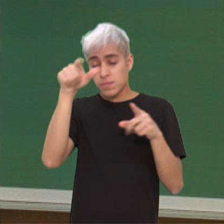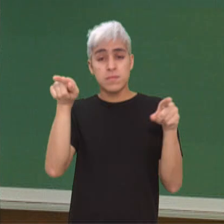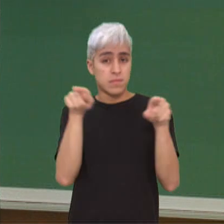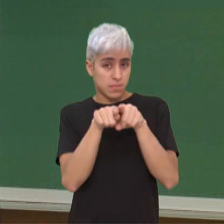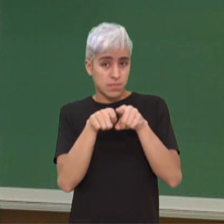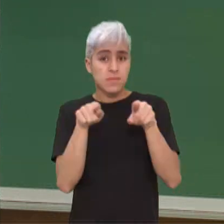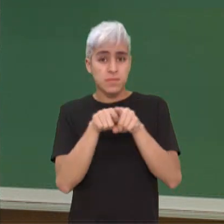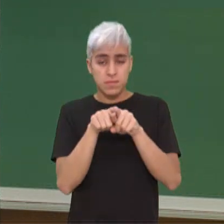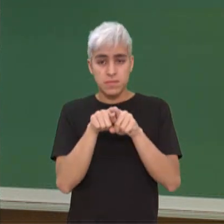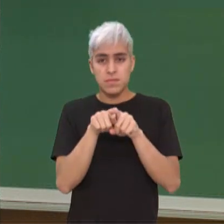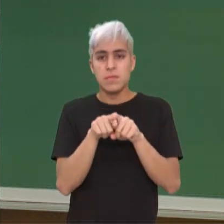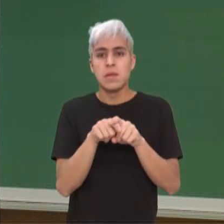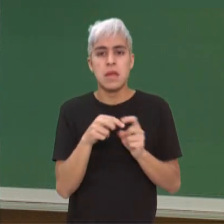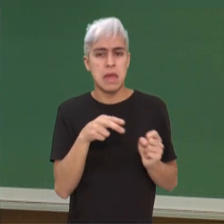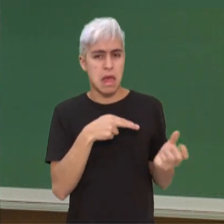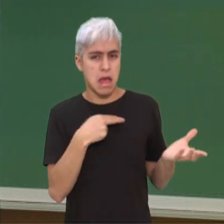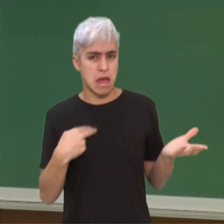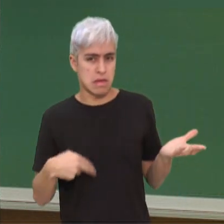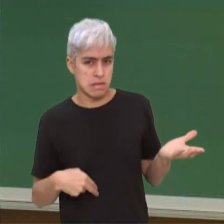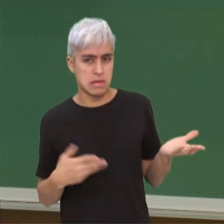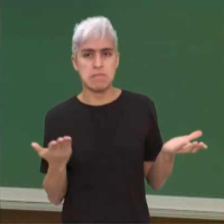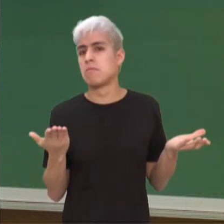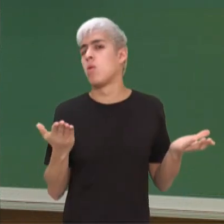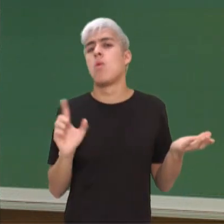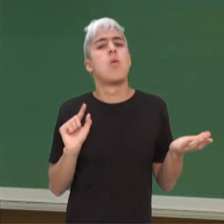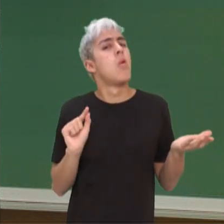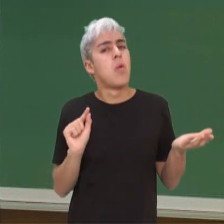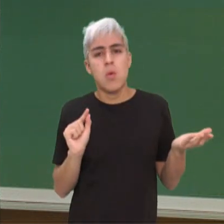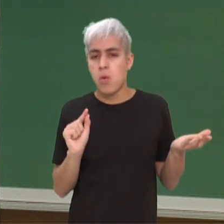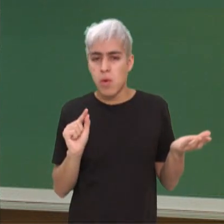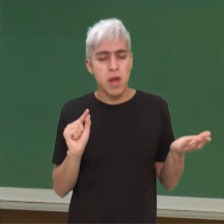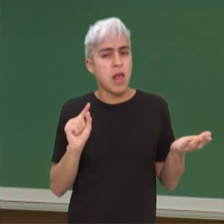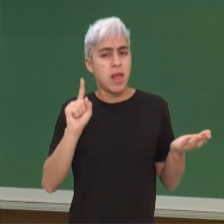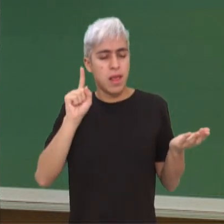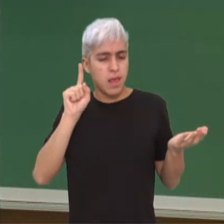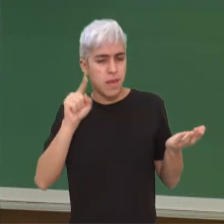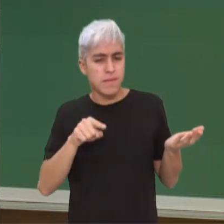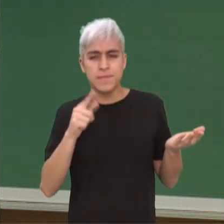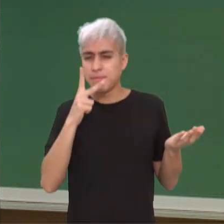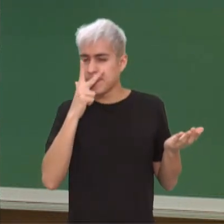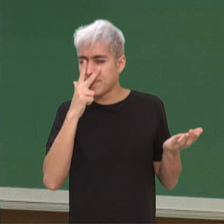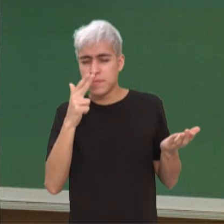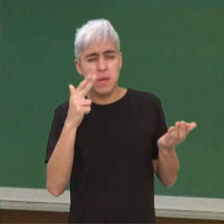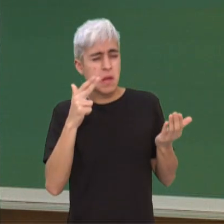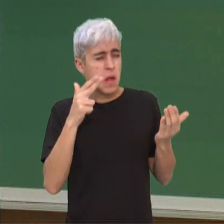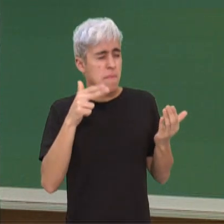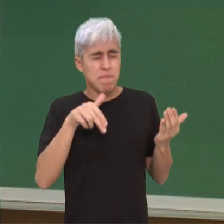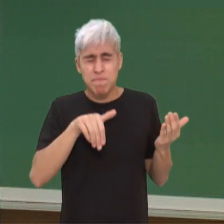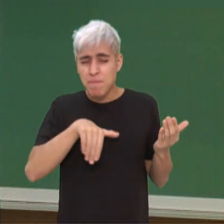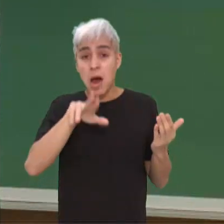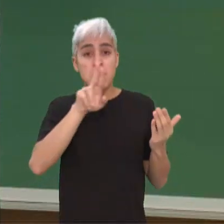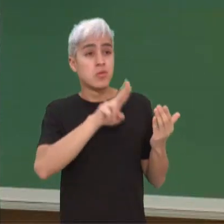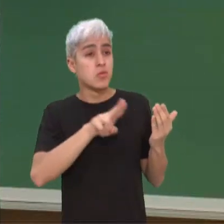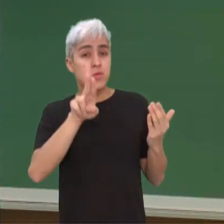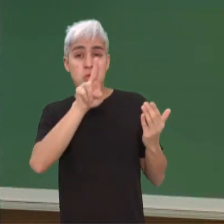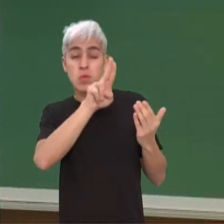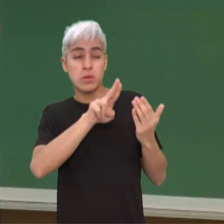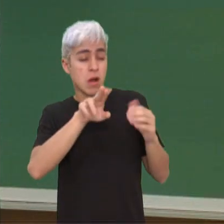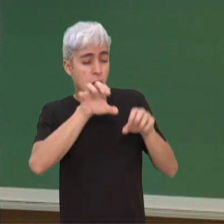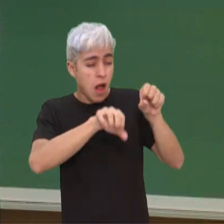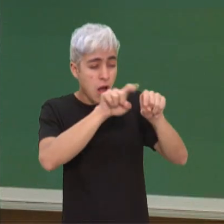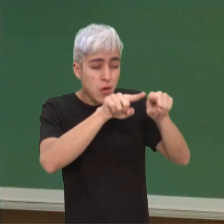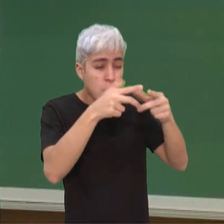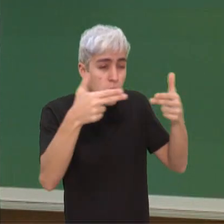tá? A China aqui vai aparecer como um dos maiores consumidores de recursos